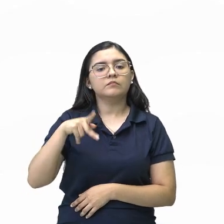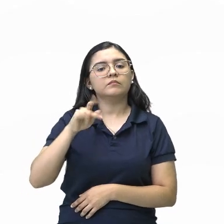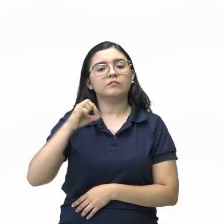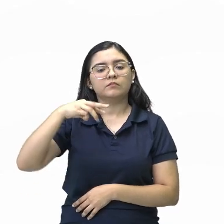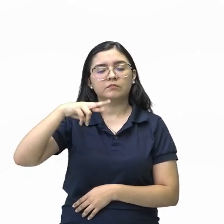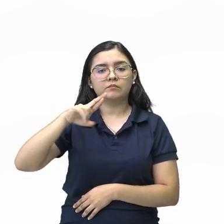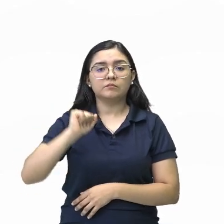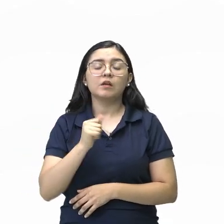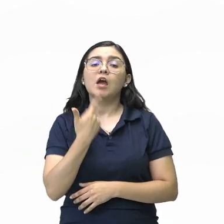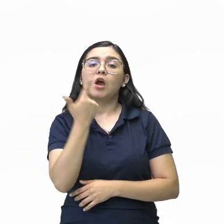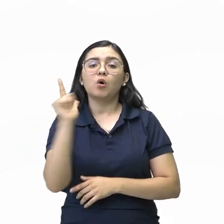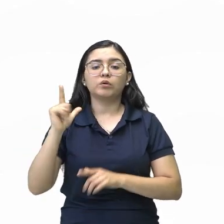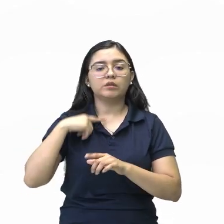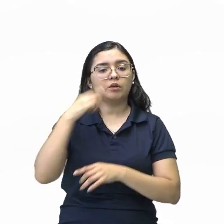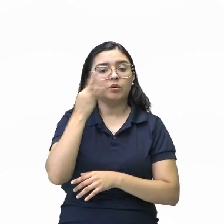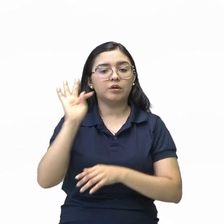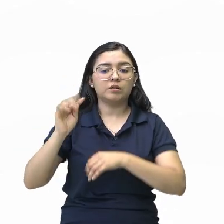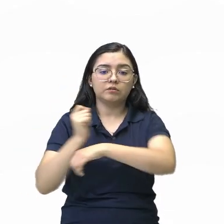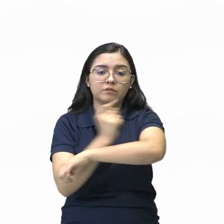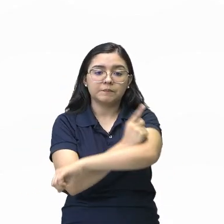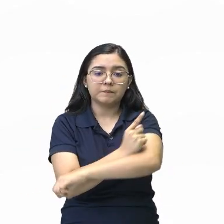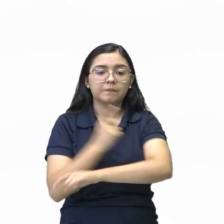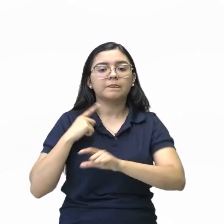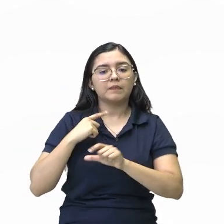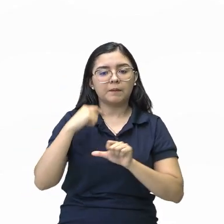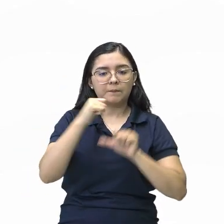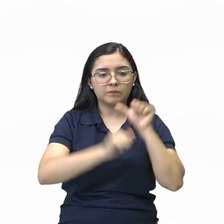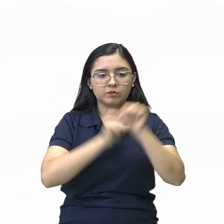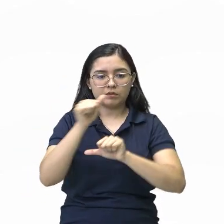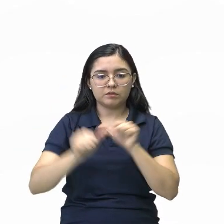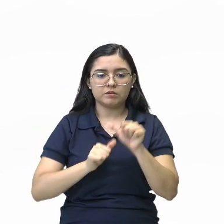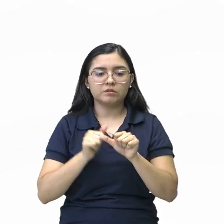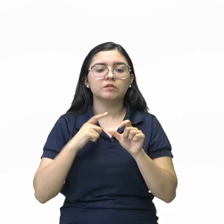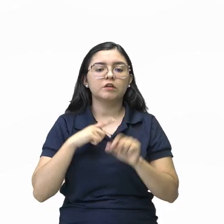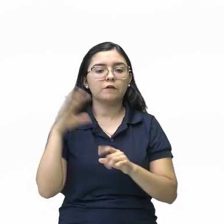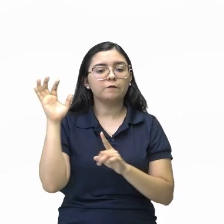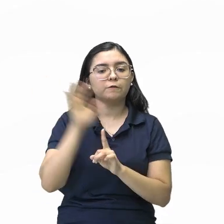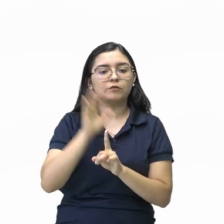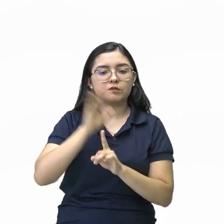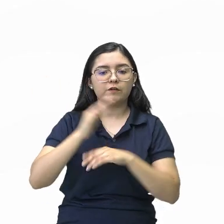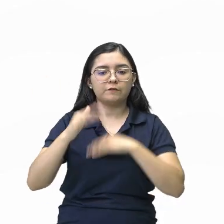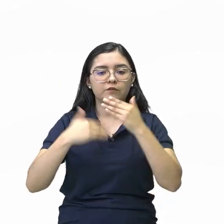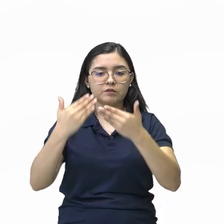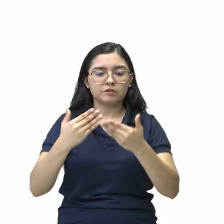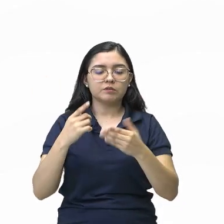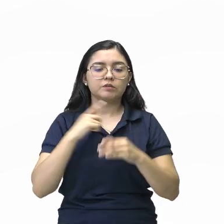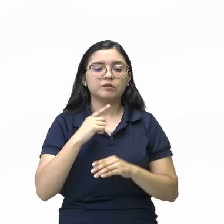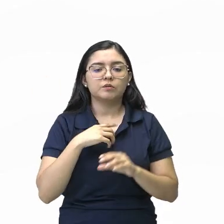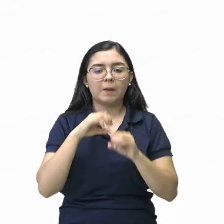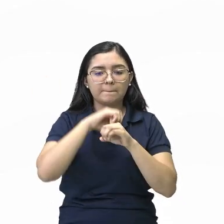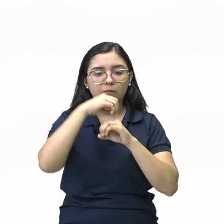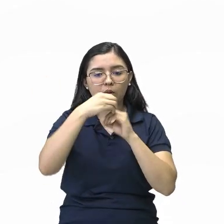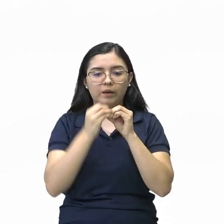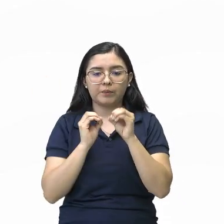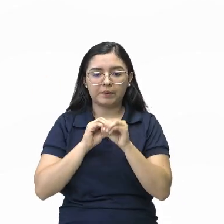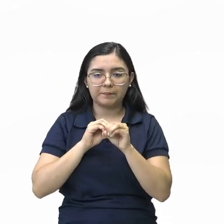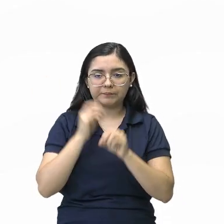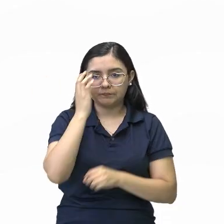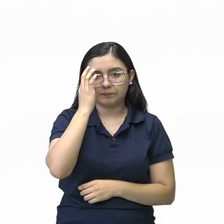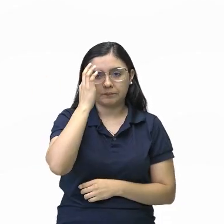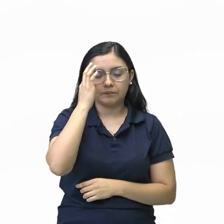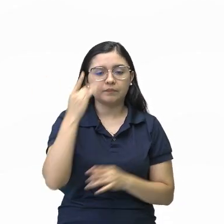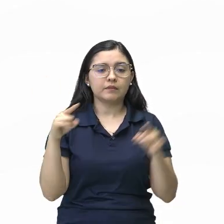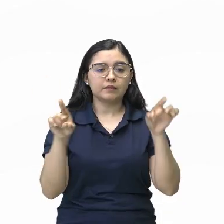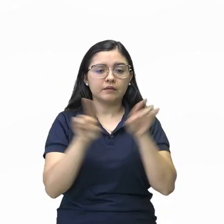outra teoria da evolução, onde mutações neutras influenciam a evolução em nível molecular.